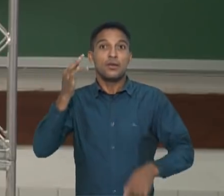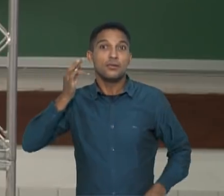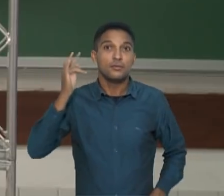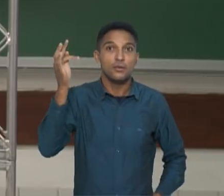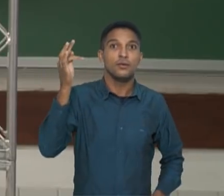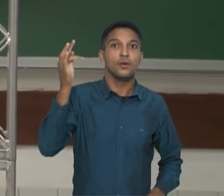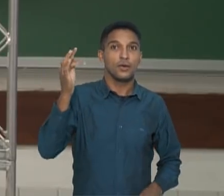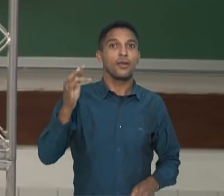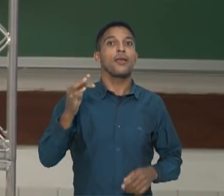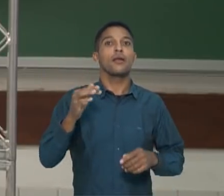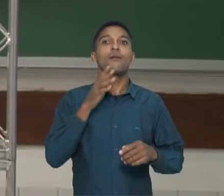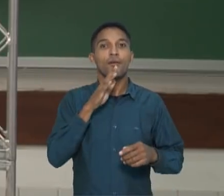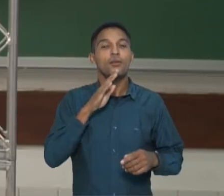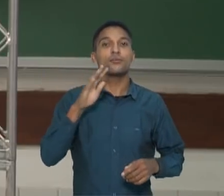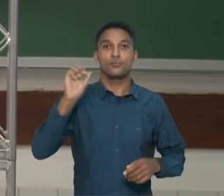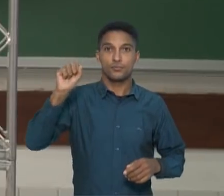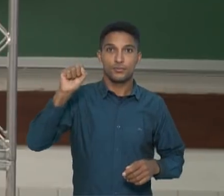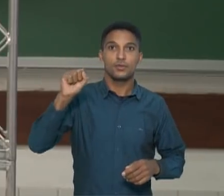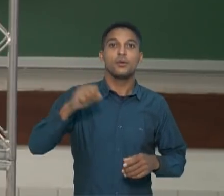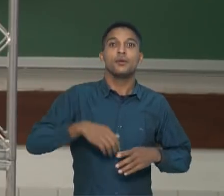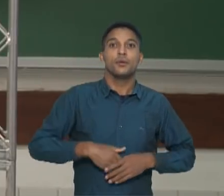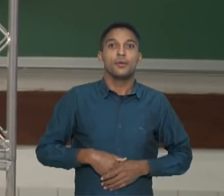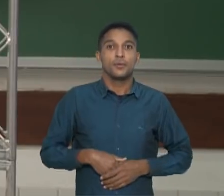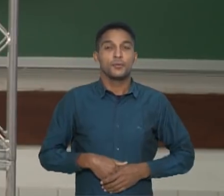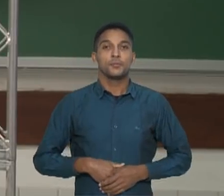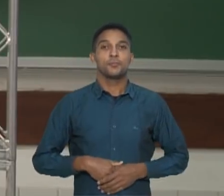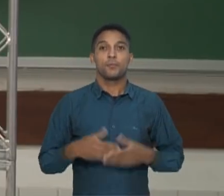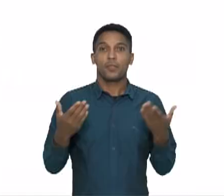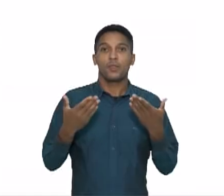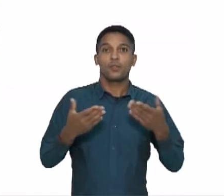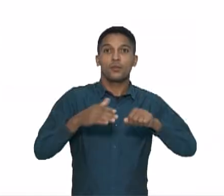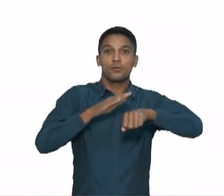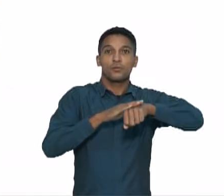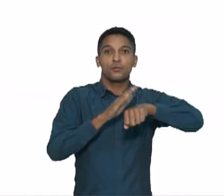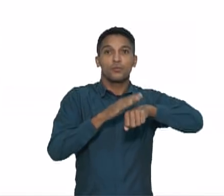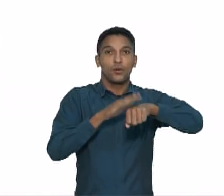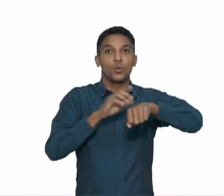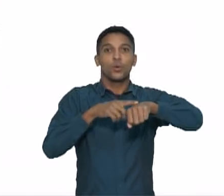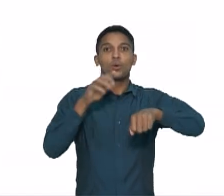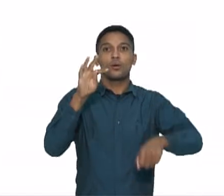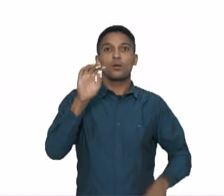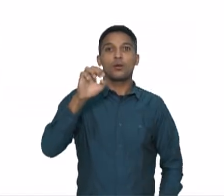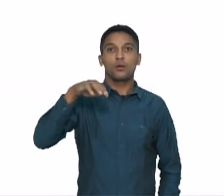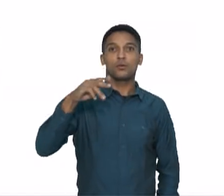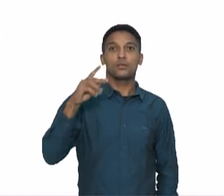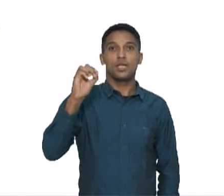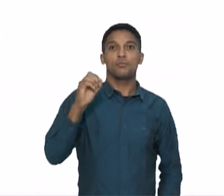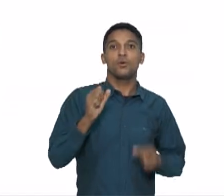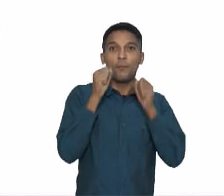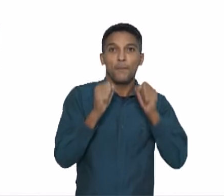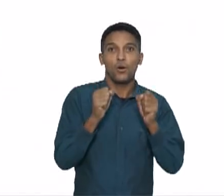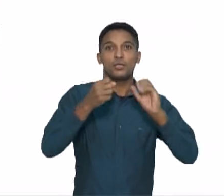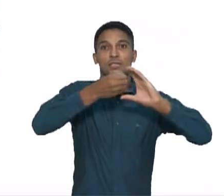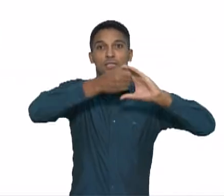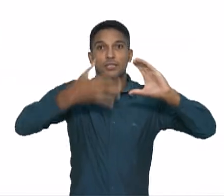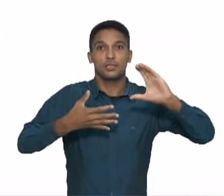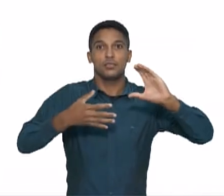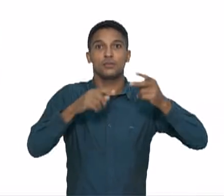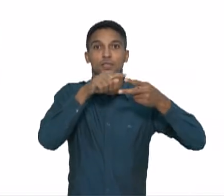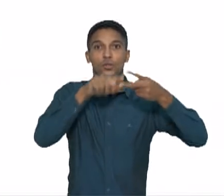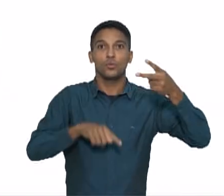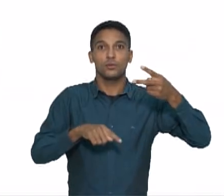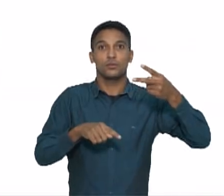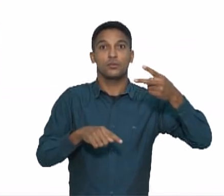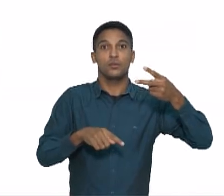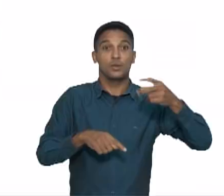tempo, vamos falar um pouquinho da dimensão temporal numa narrativa. Então, o tempo pode ser caracterizado de duas formas. A época